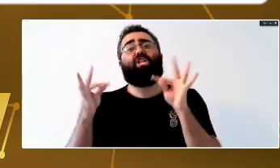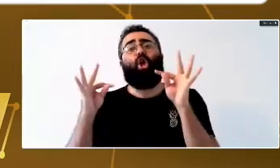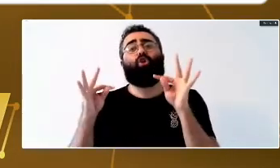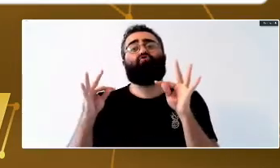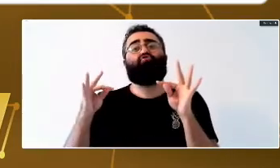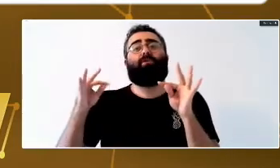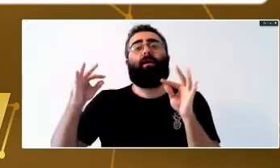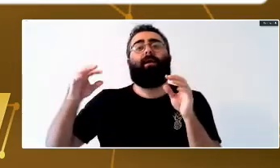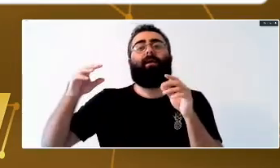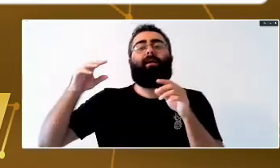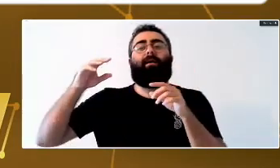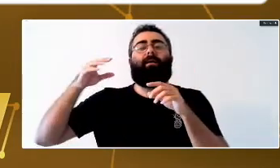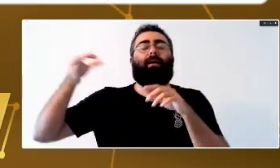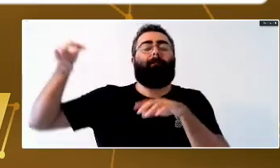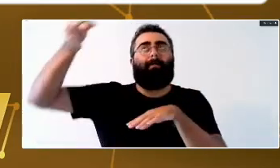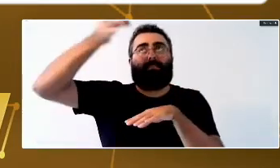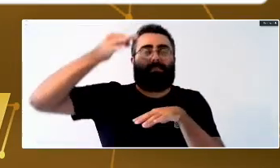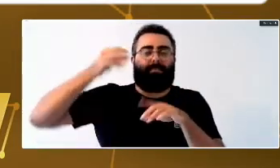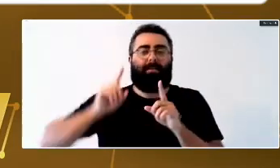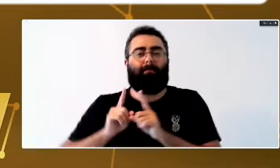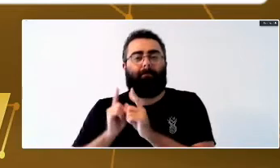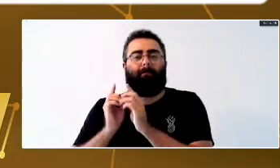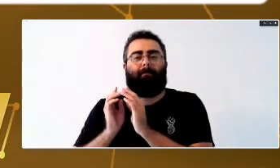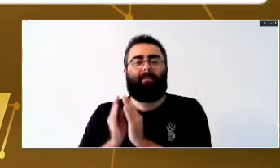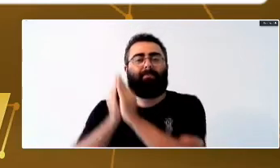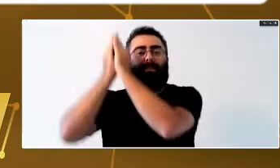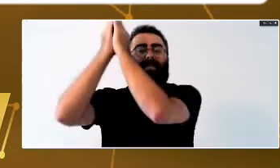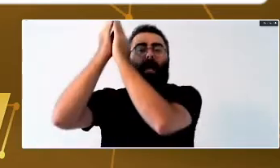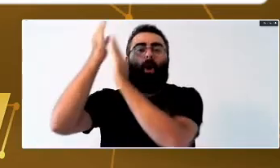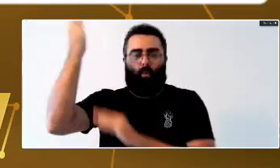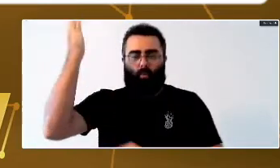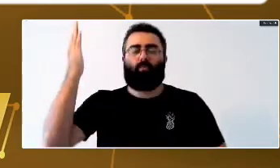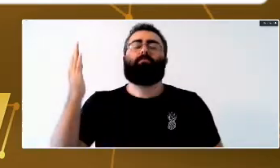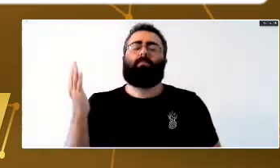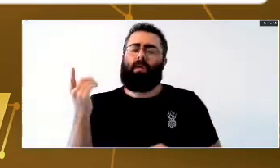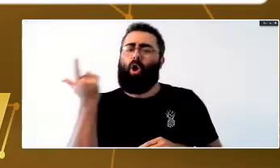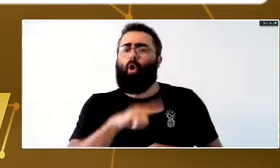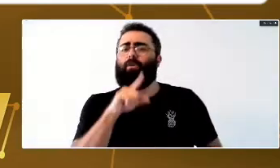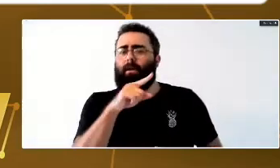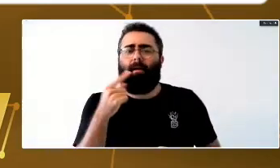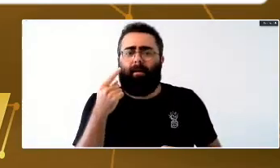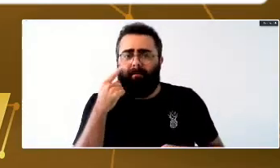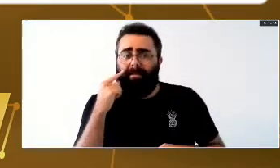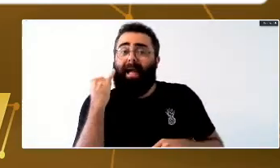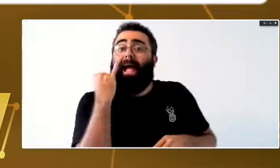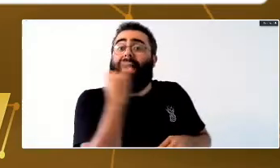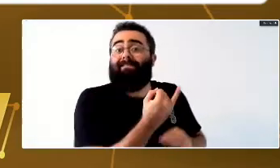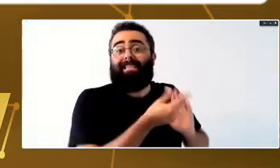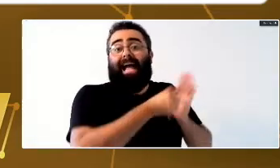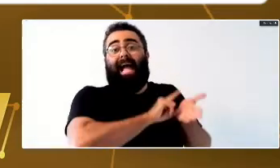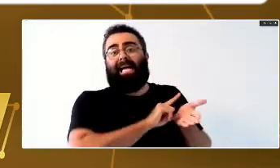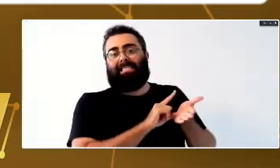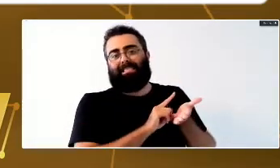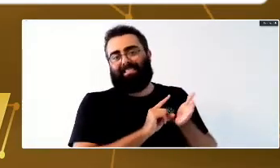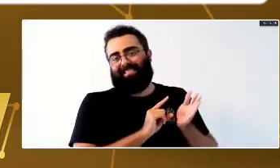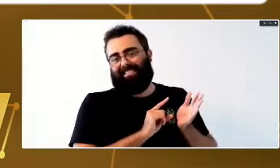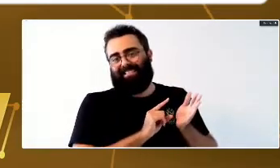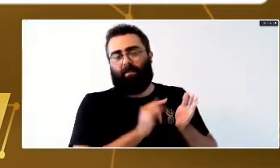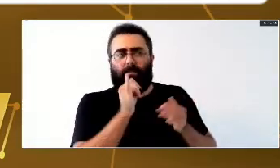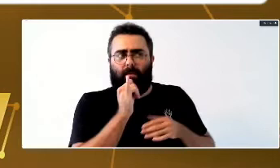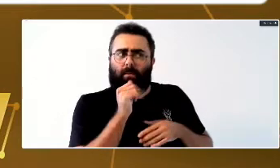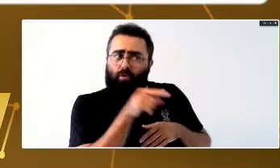classificar as nossas estruturas de forma que a gente possa, então, colocá-las de sobreaviso como em perigo